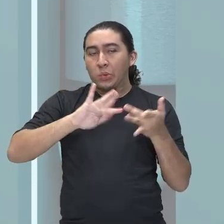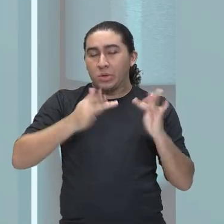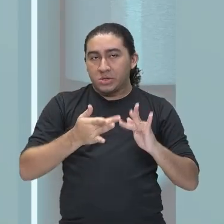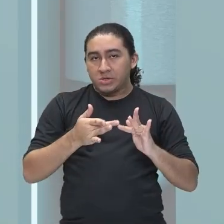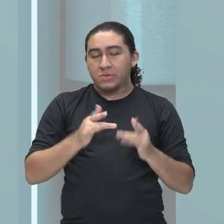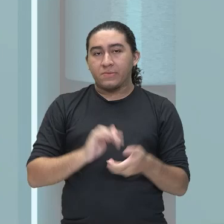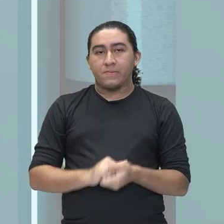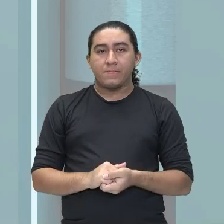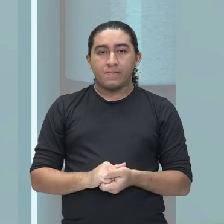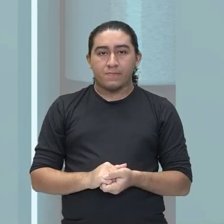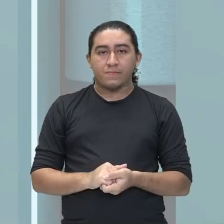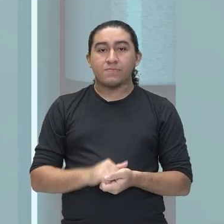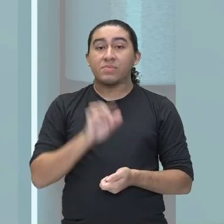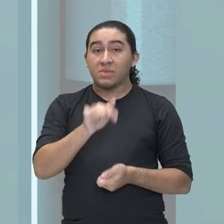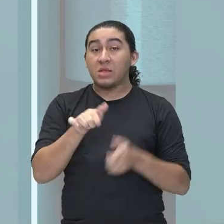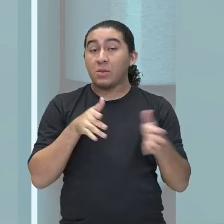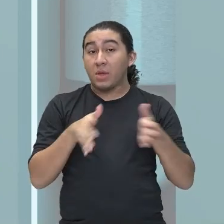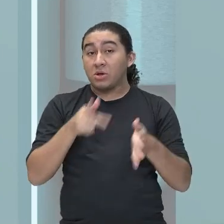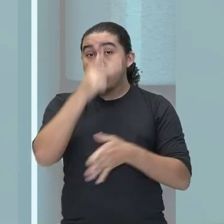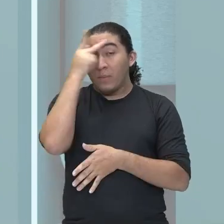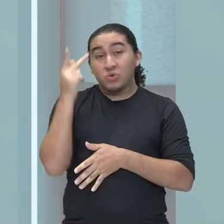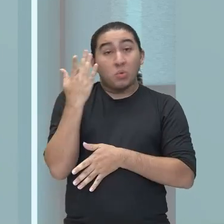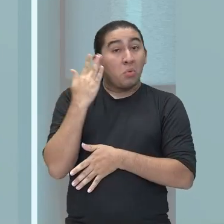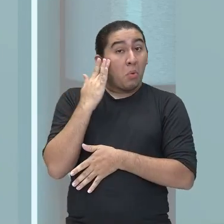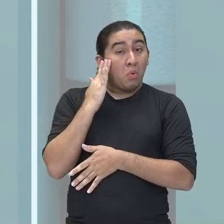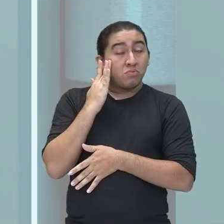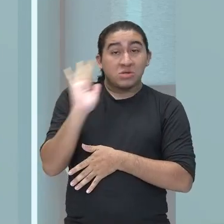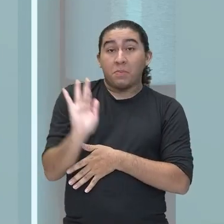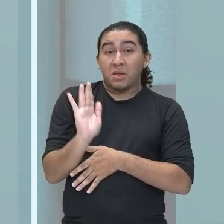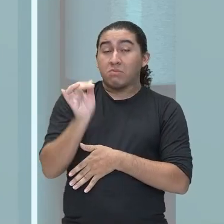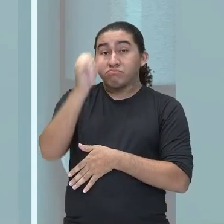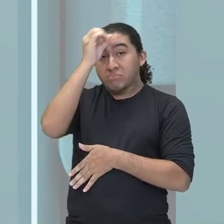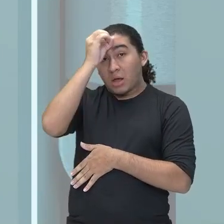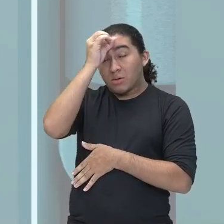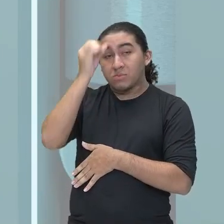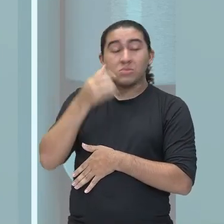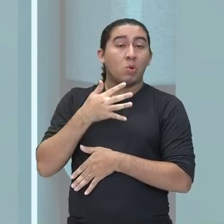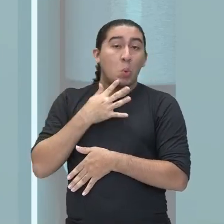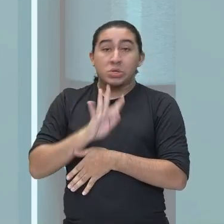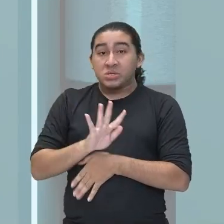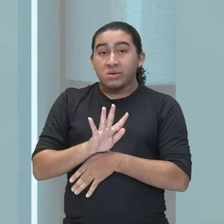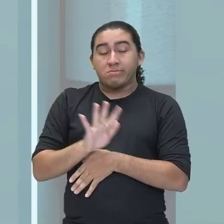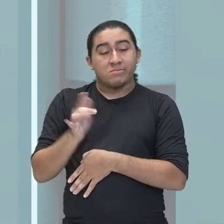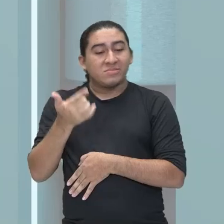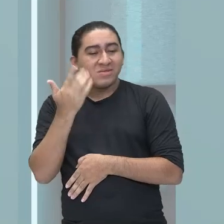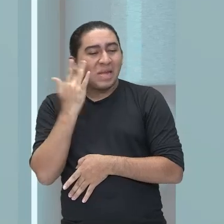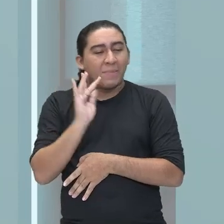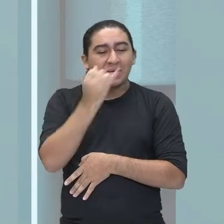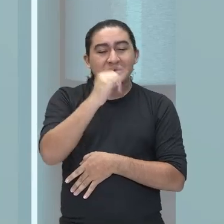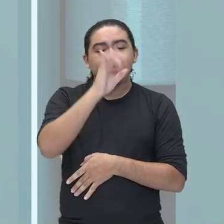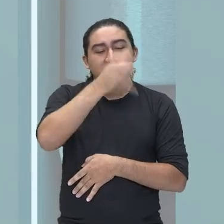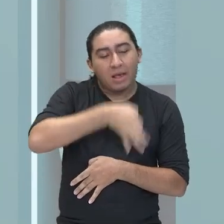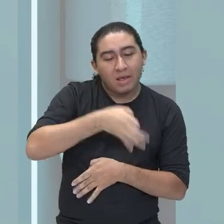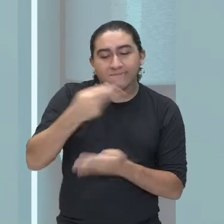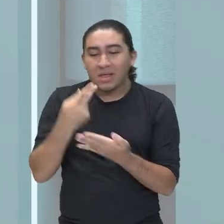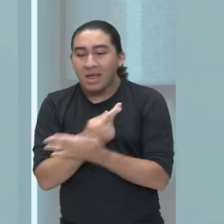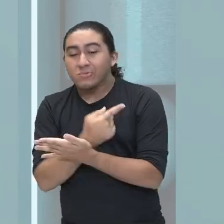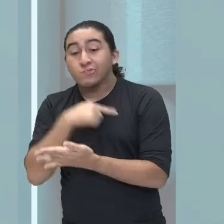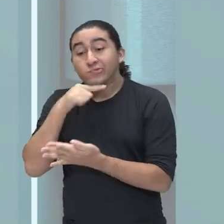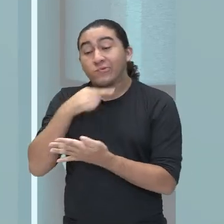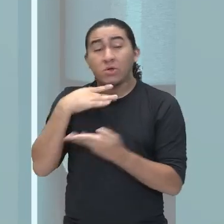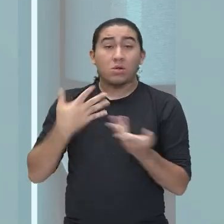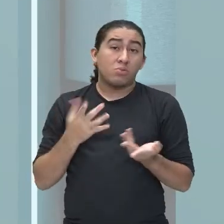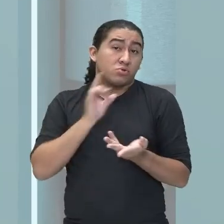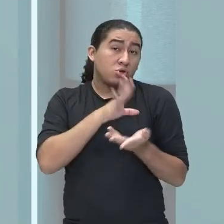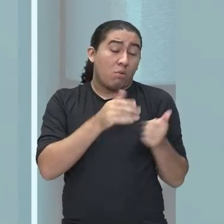as pessoas eram analfabetas, não tinham conhecimento, não tinham como saber se estava certo ou errado. Então, eles apenas